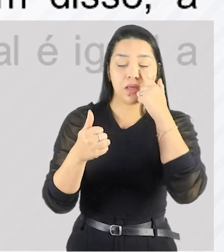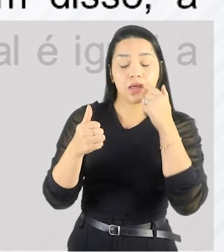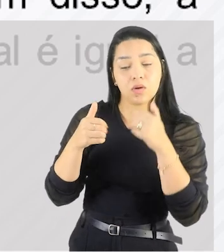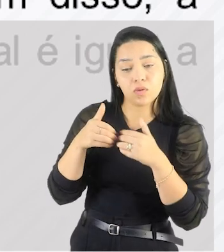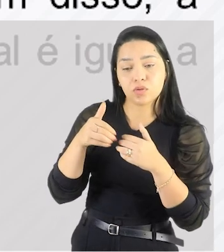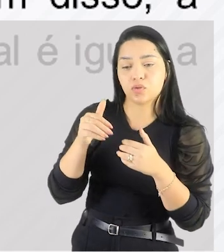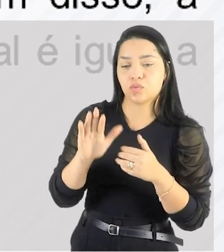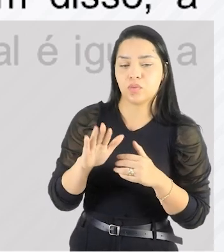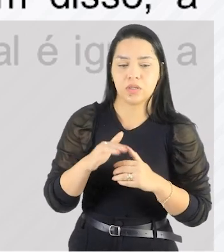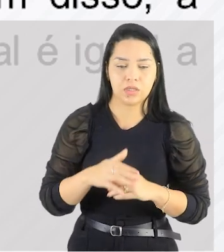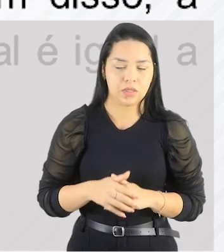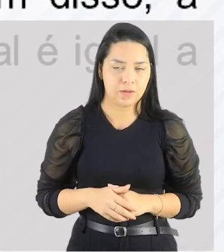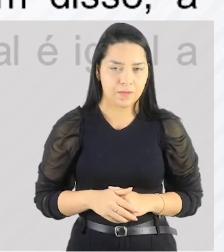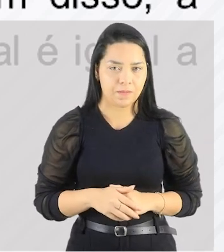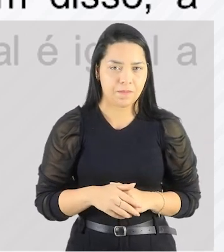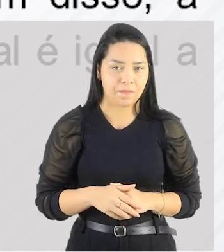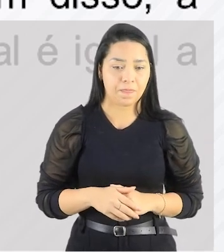maneira.